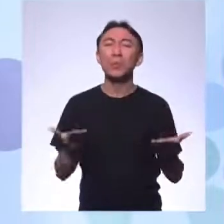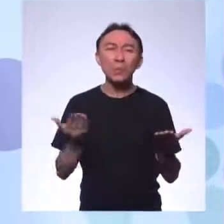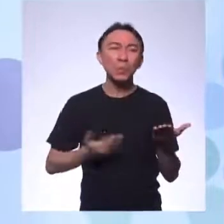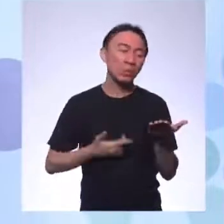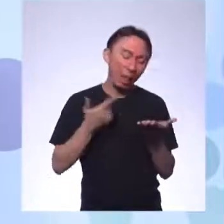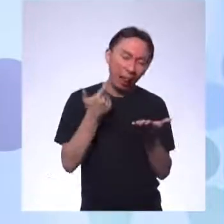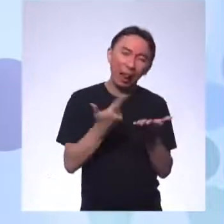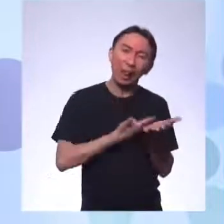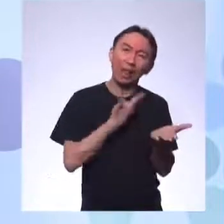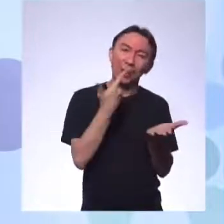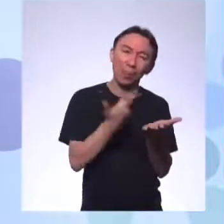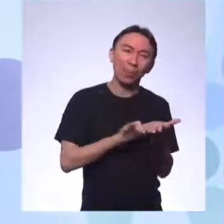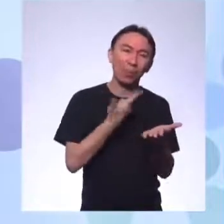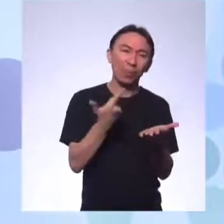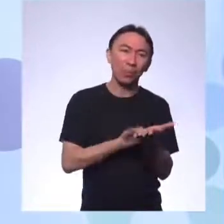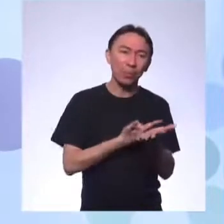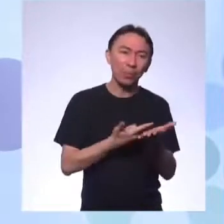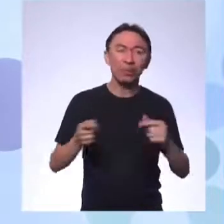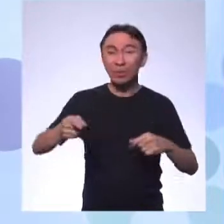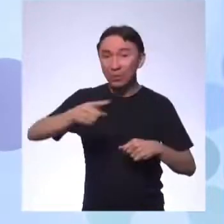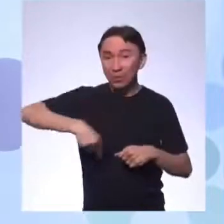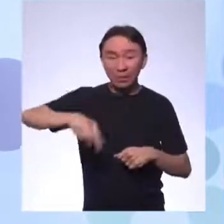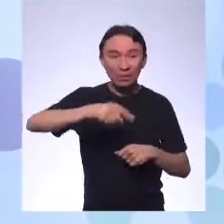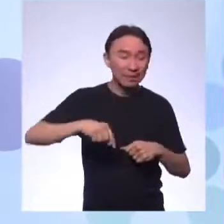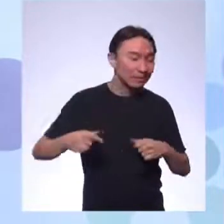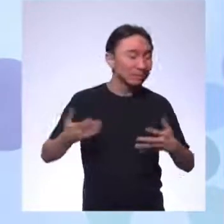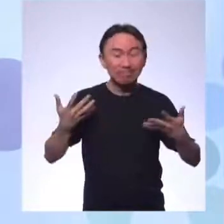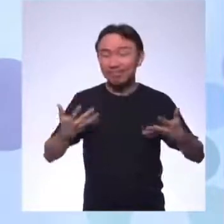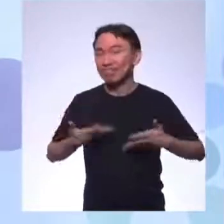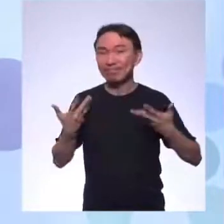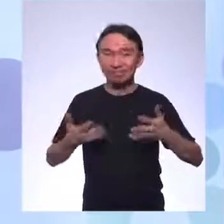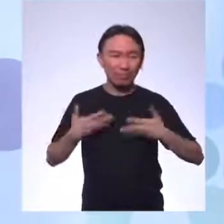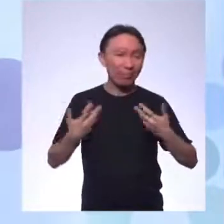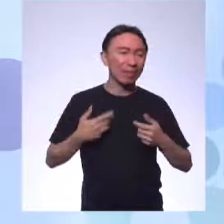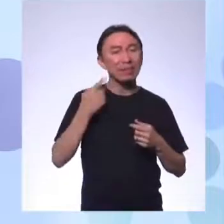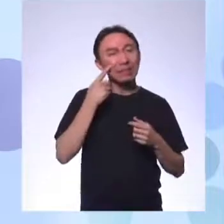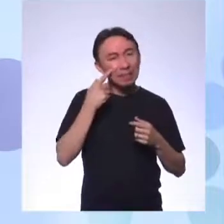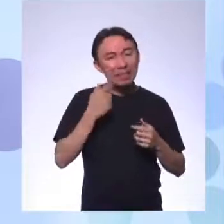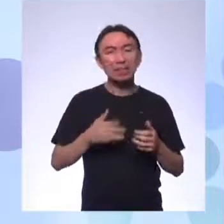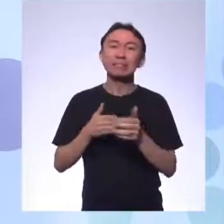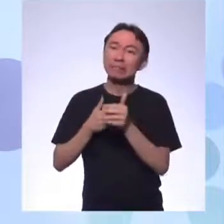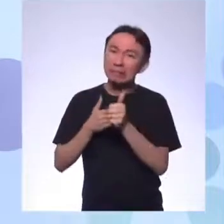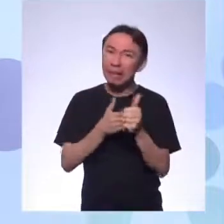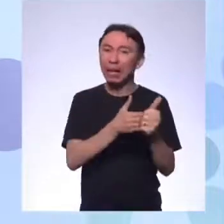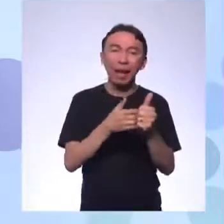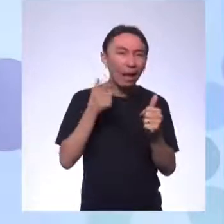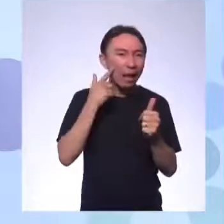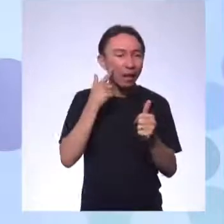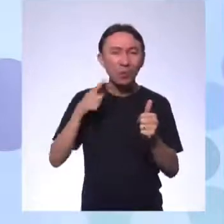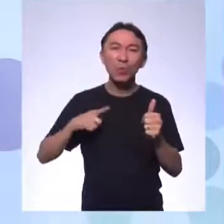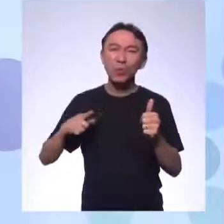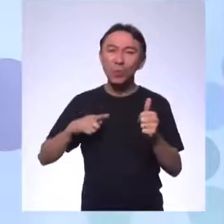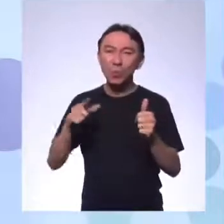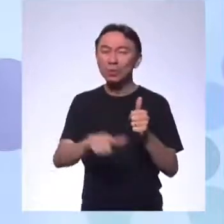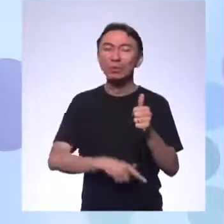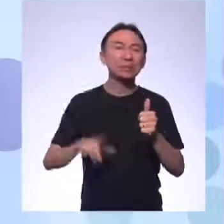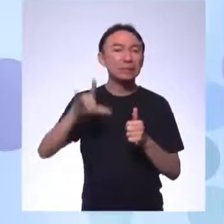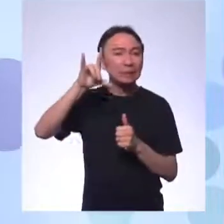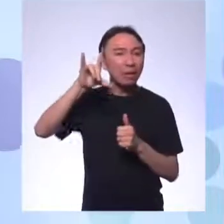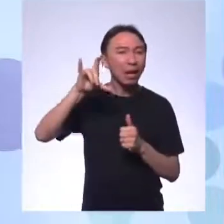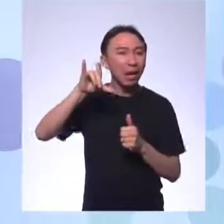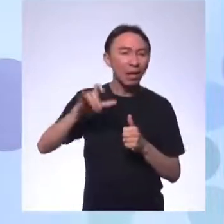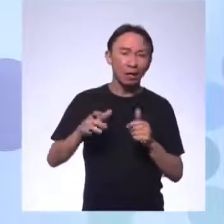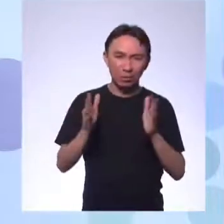muito bacana. Olha só, então não se esqueça de seguir a nossa rede social lá, o Instagram, Língua Portuguesa, CMSP_EM, manda tudo pra gente. A professora falou,